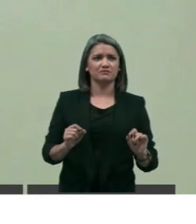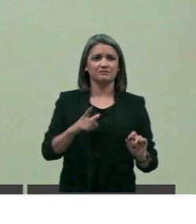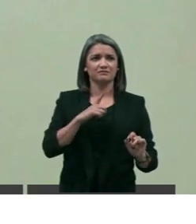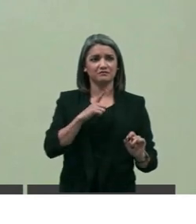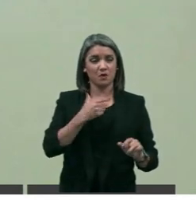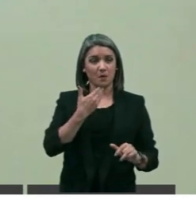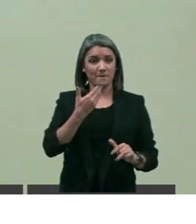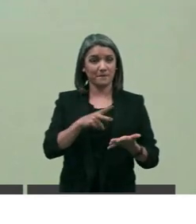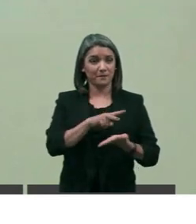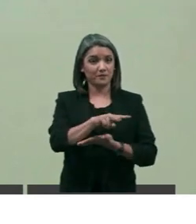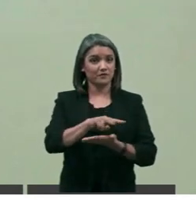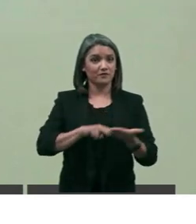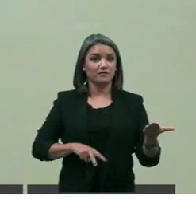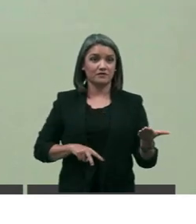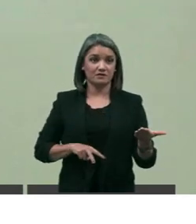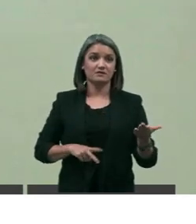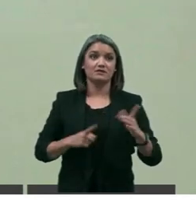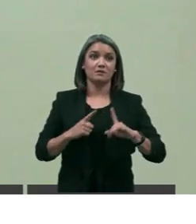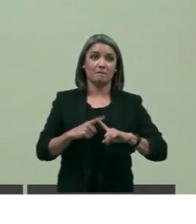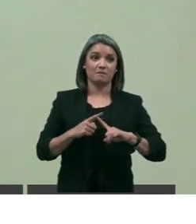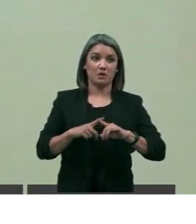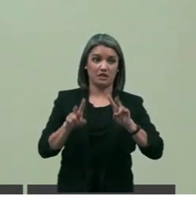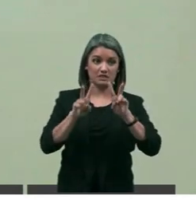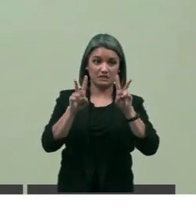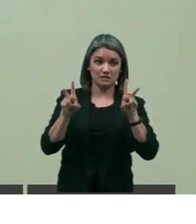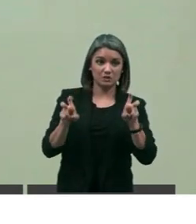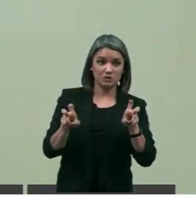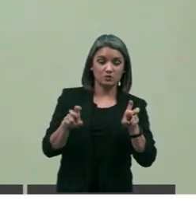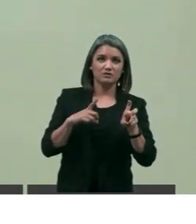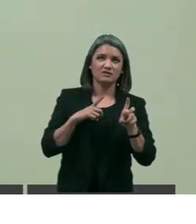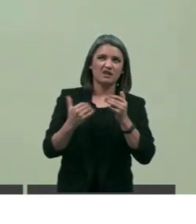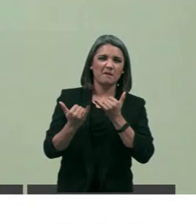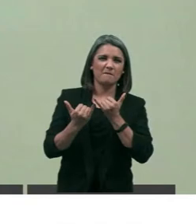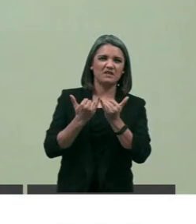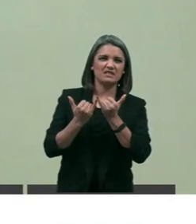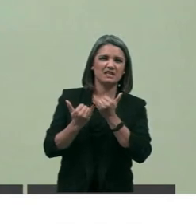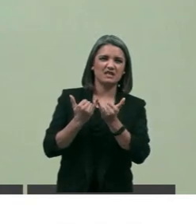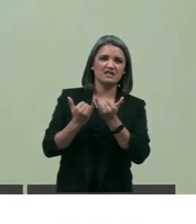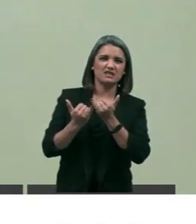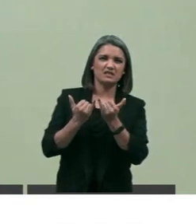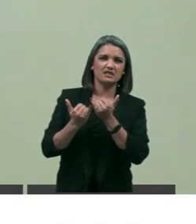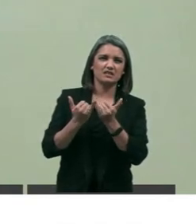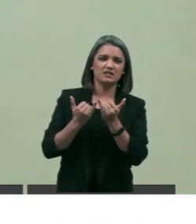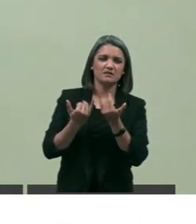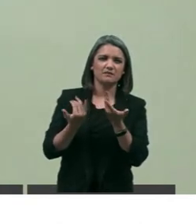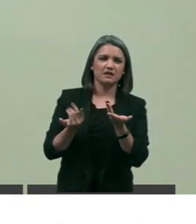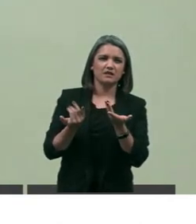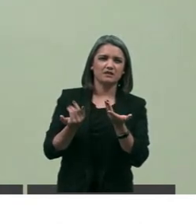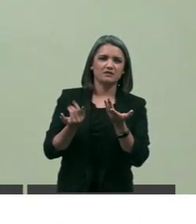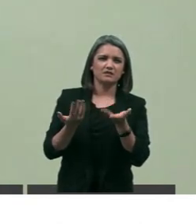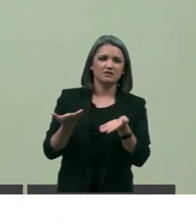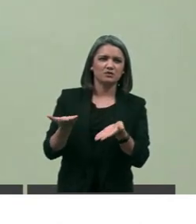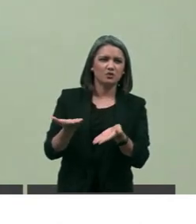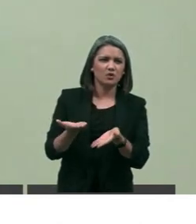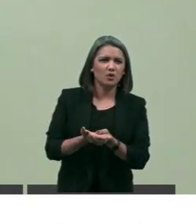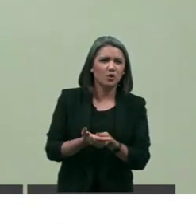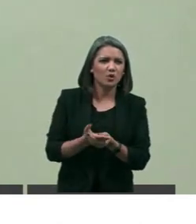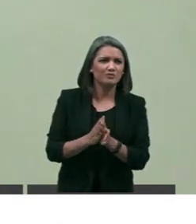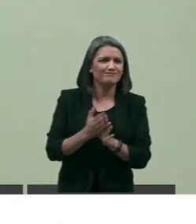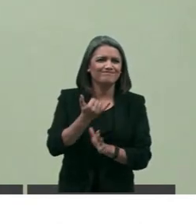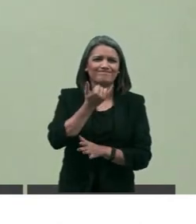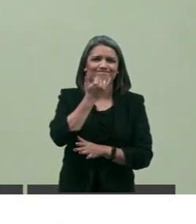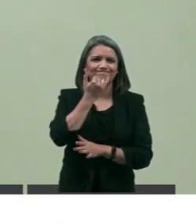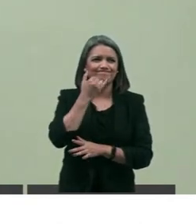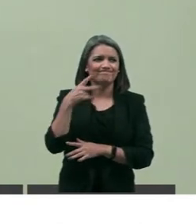vista, até porque essa matéria ela é similar ao processo